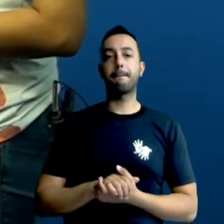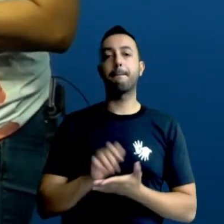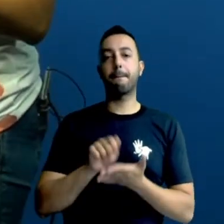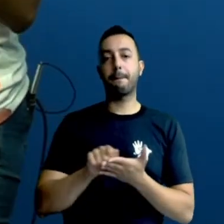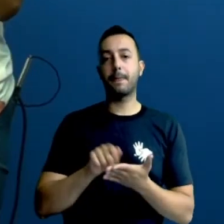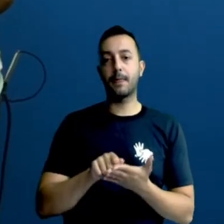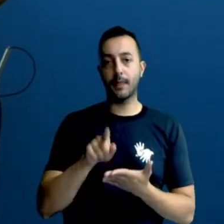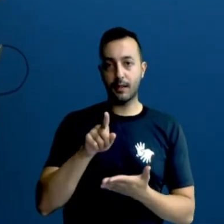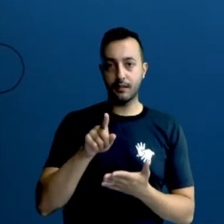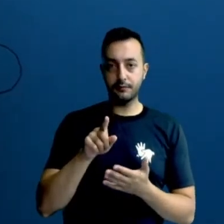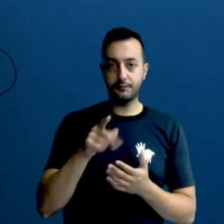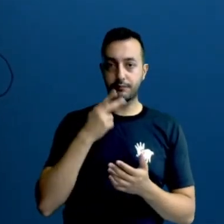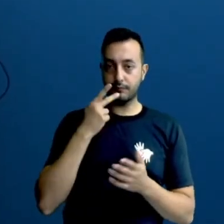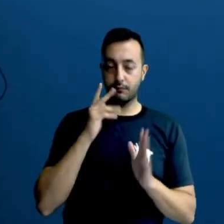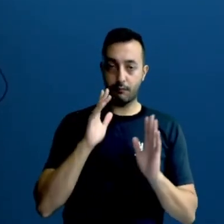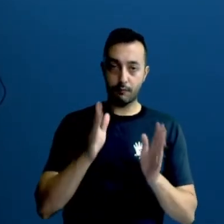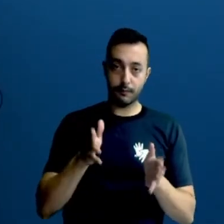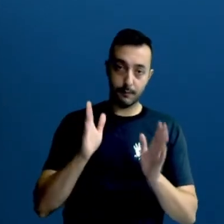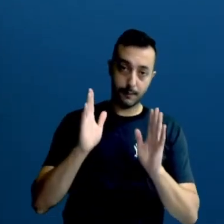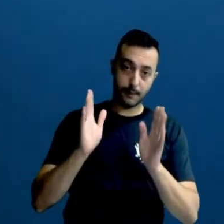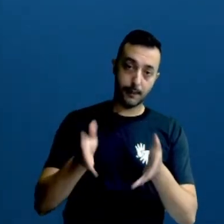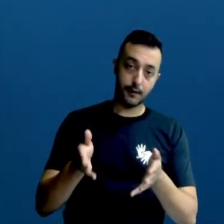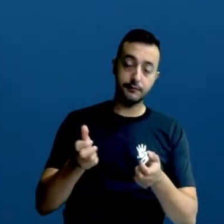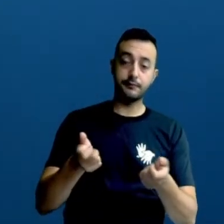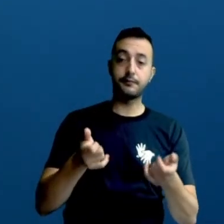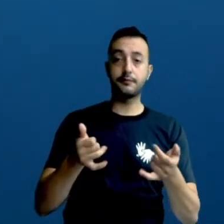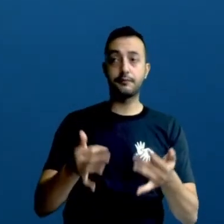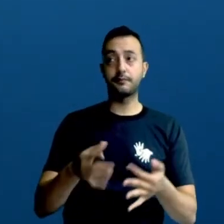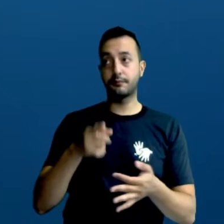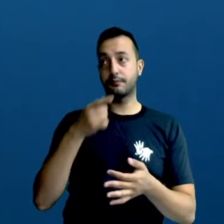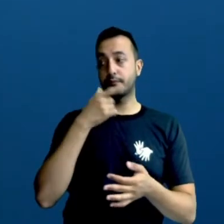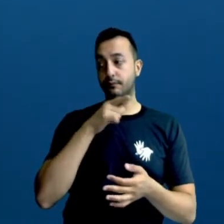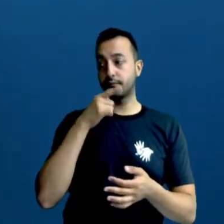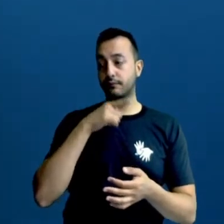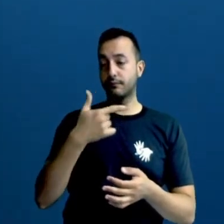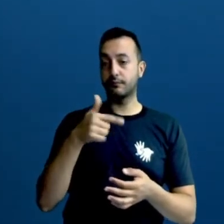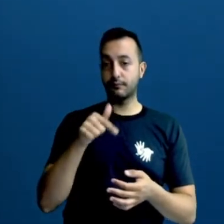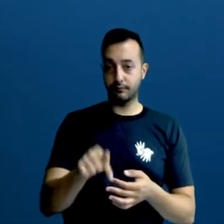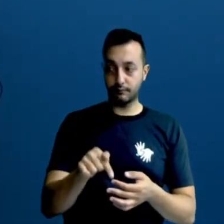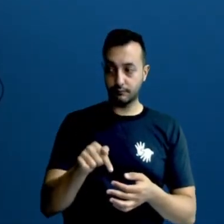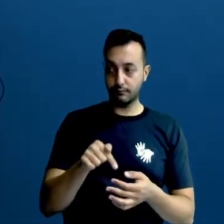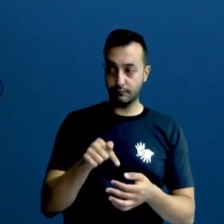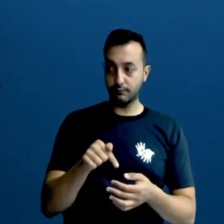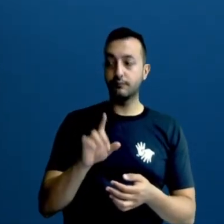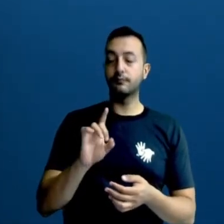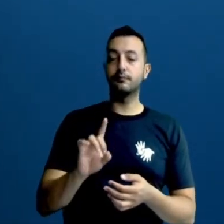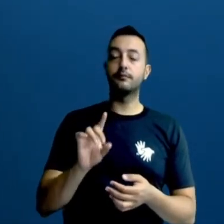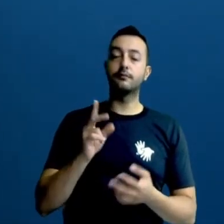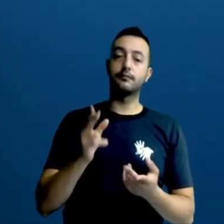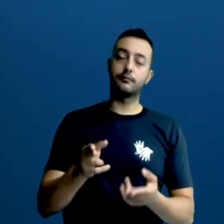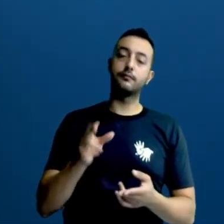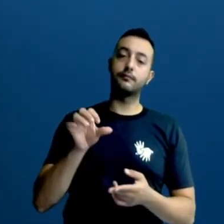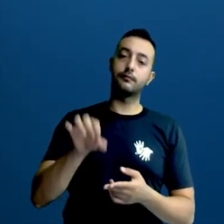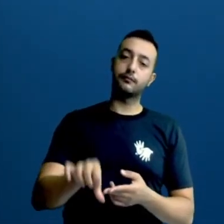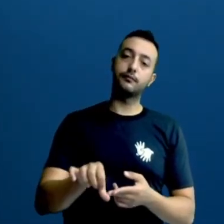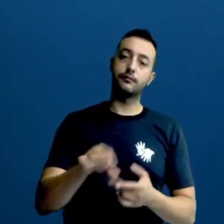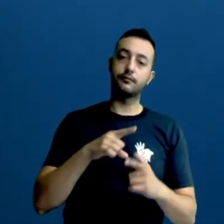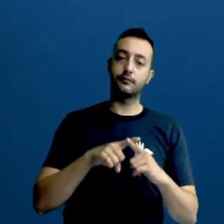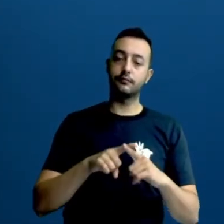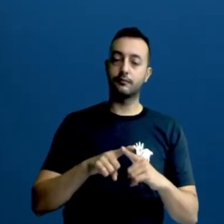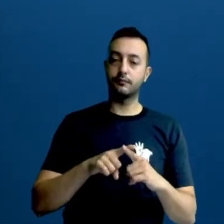seu caderno. Falei aqui para vocês e você vai chegar no 27. Vai ficar D igual a 9